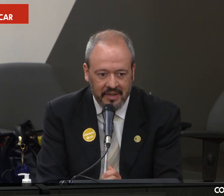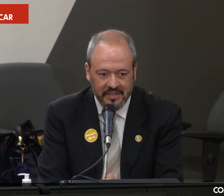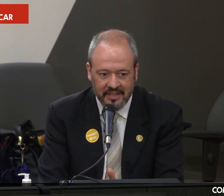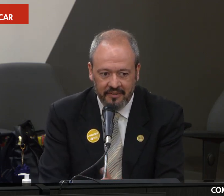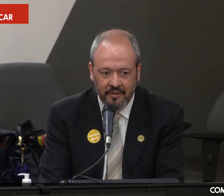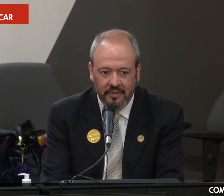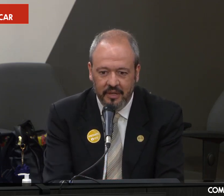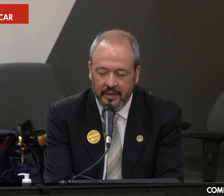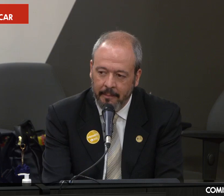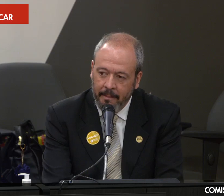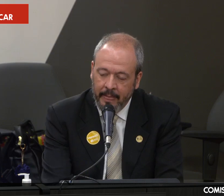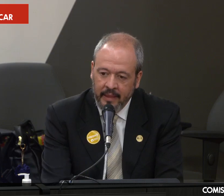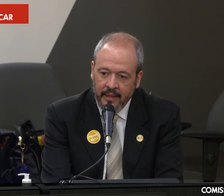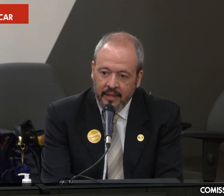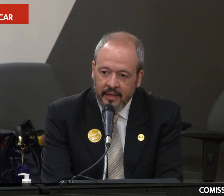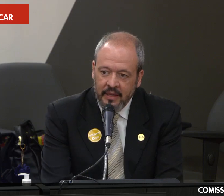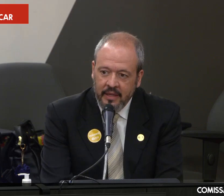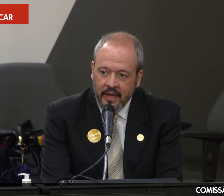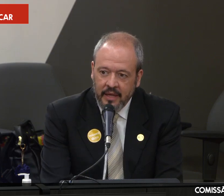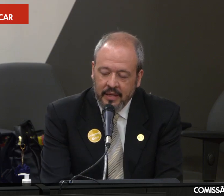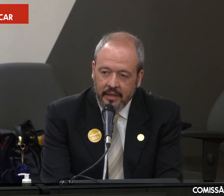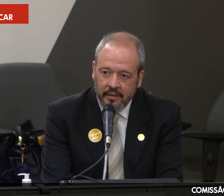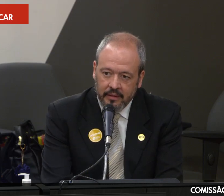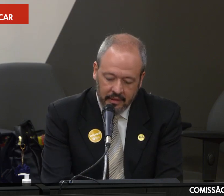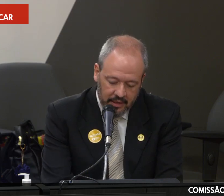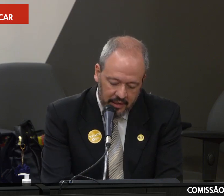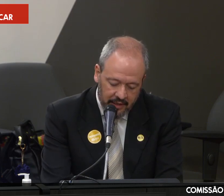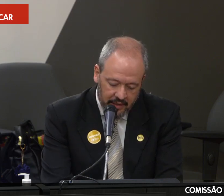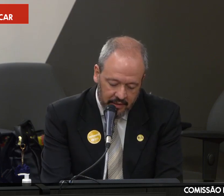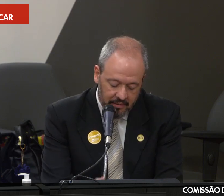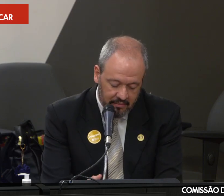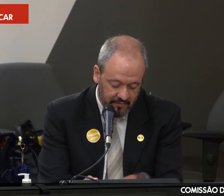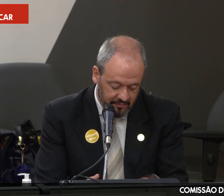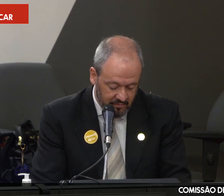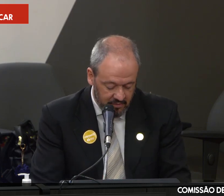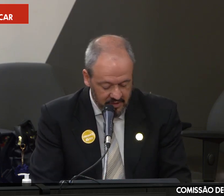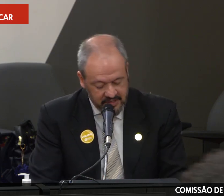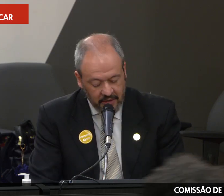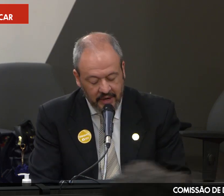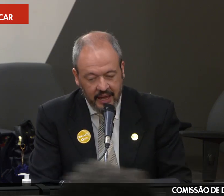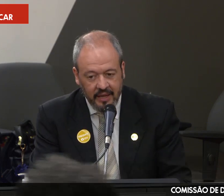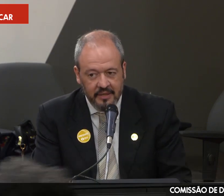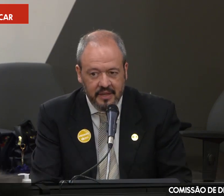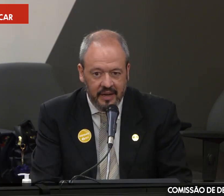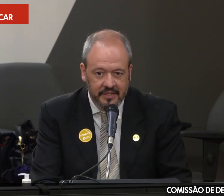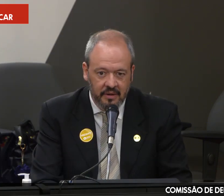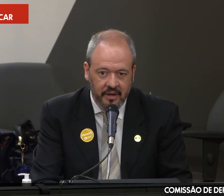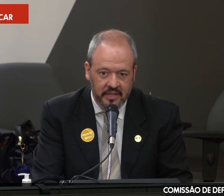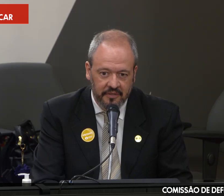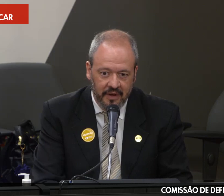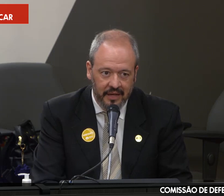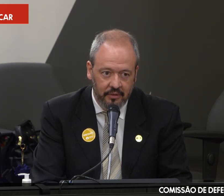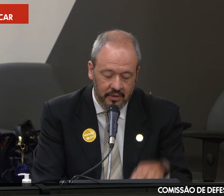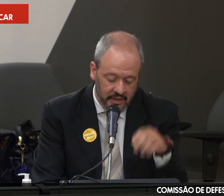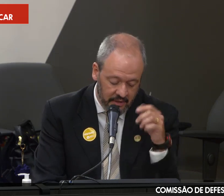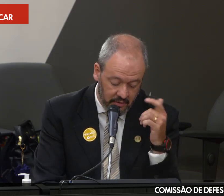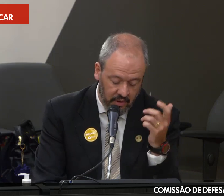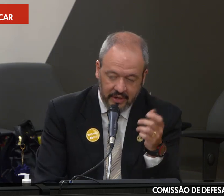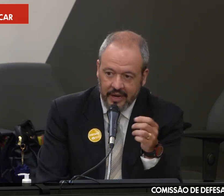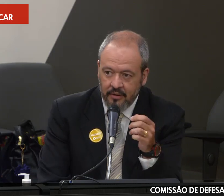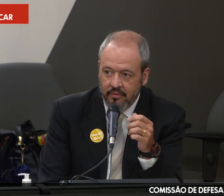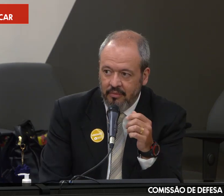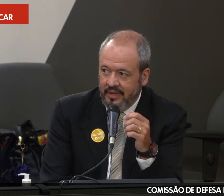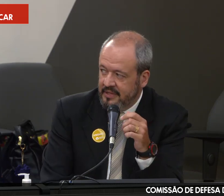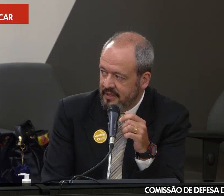ultrapassar essa Fronteira E aí estão alertas em relação a esse fato e